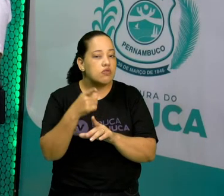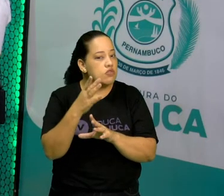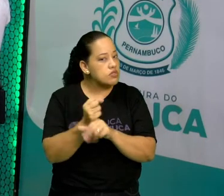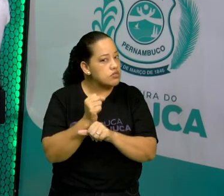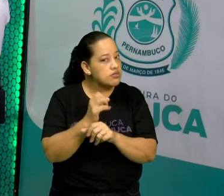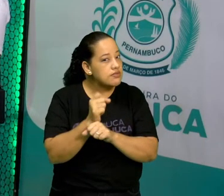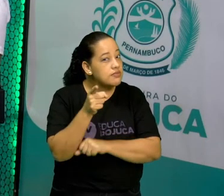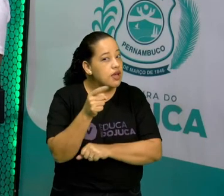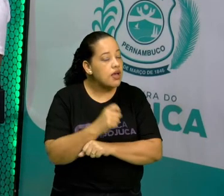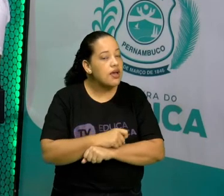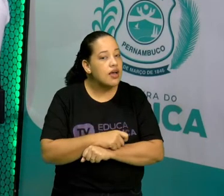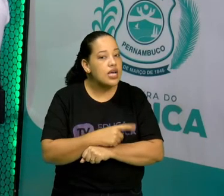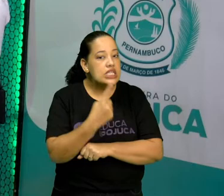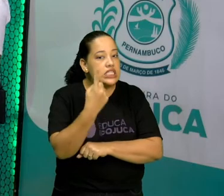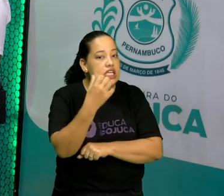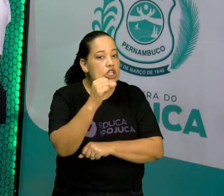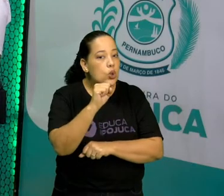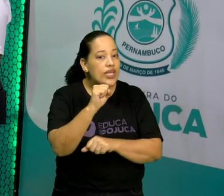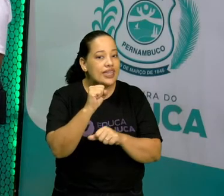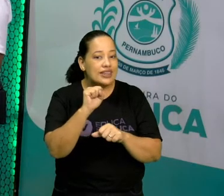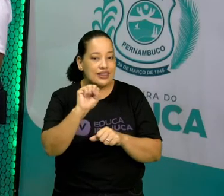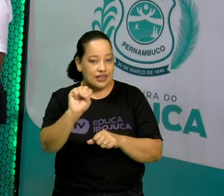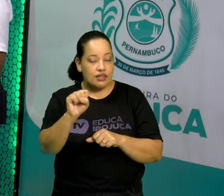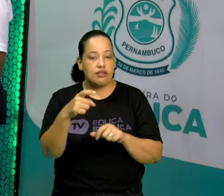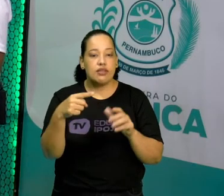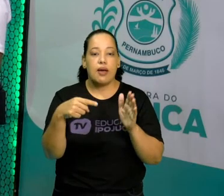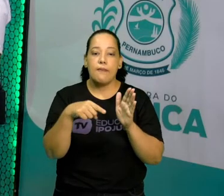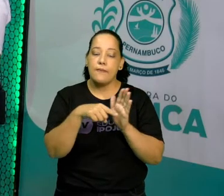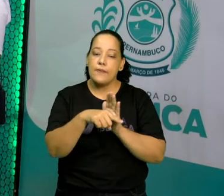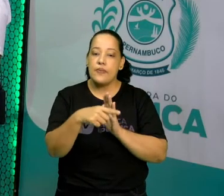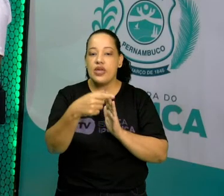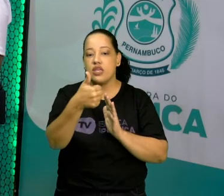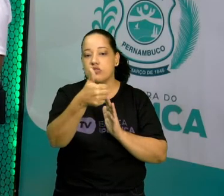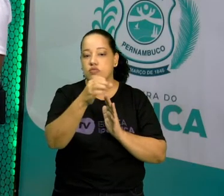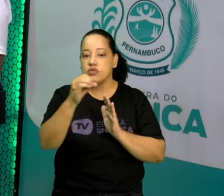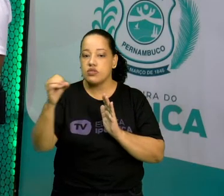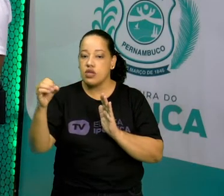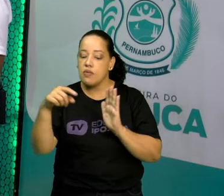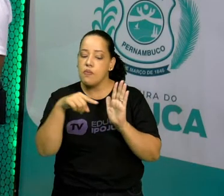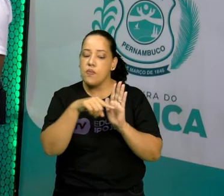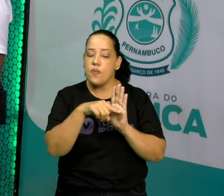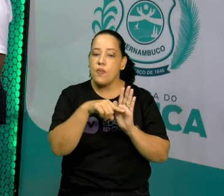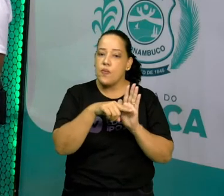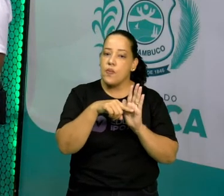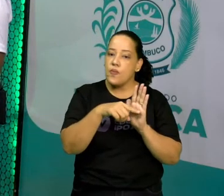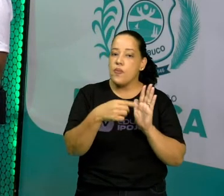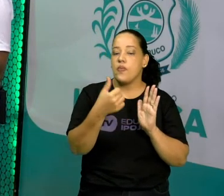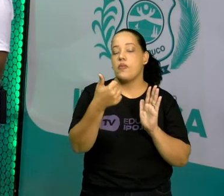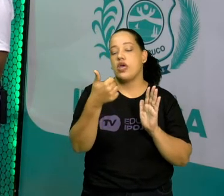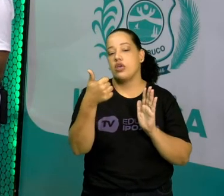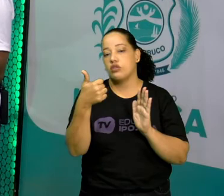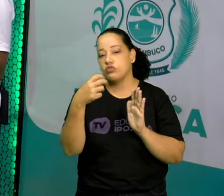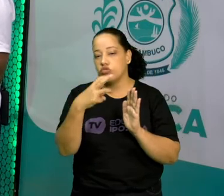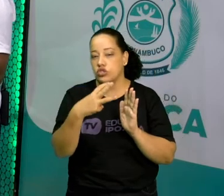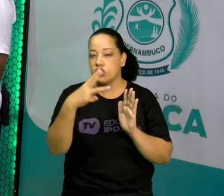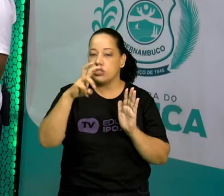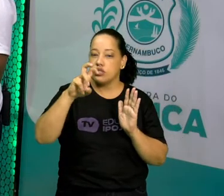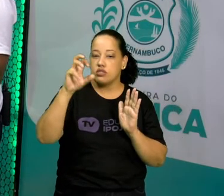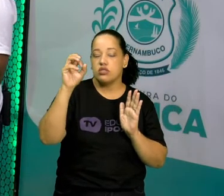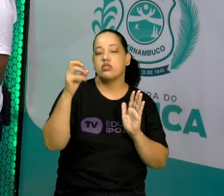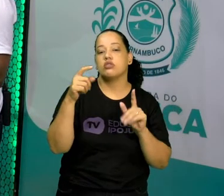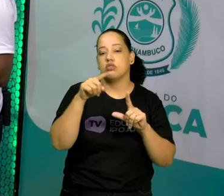pontinha agora 180 - em menos no Facebook ao vai ser igual a